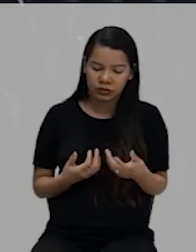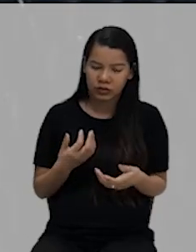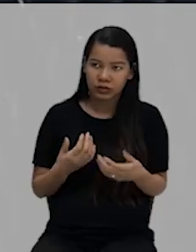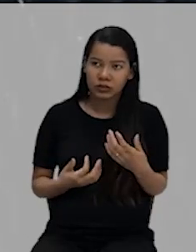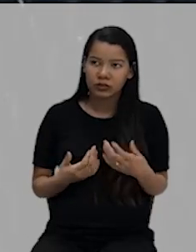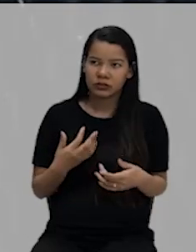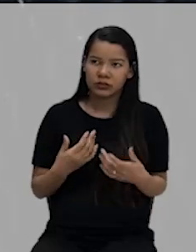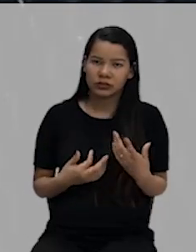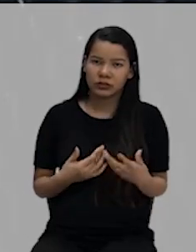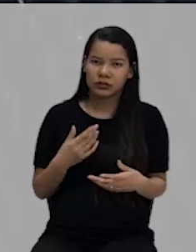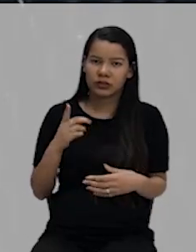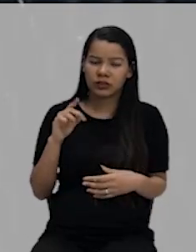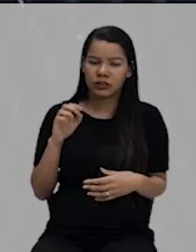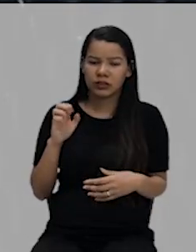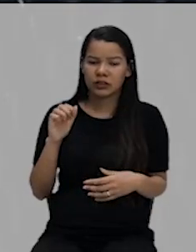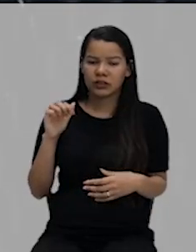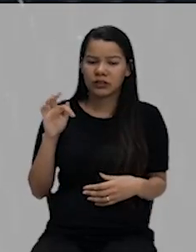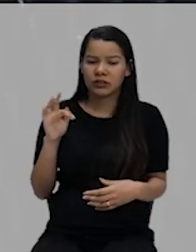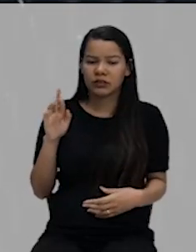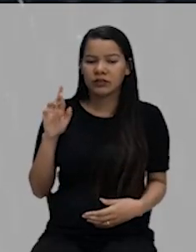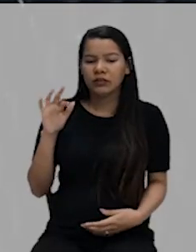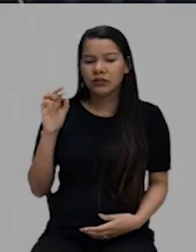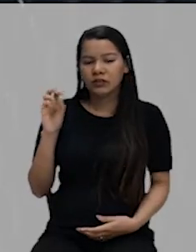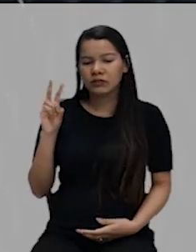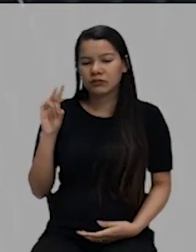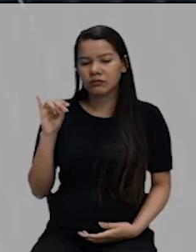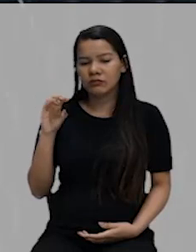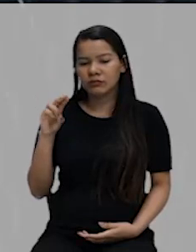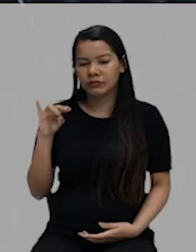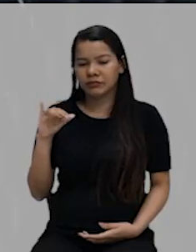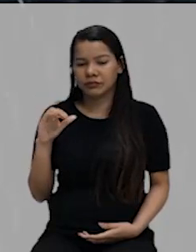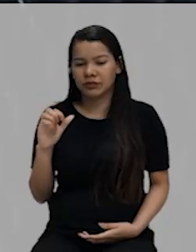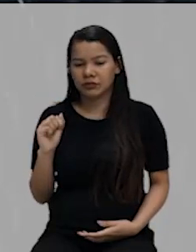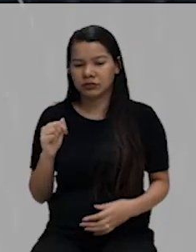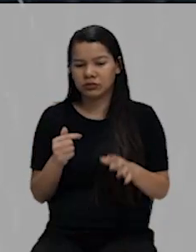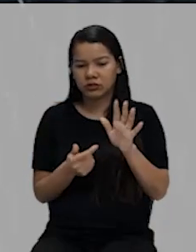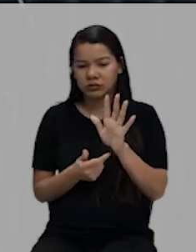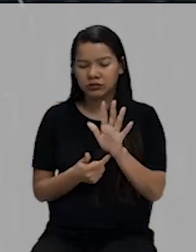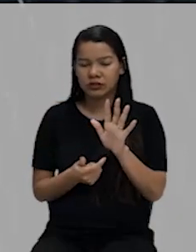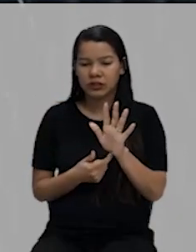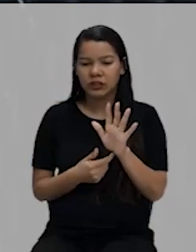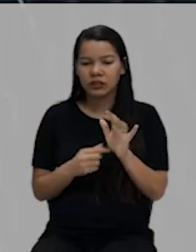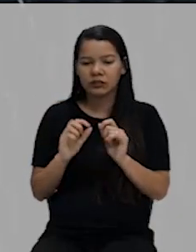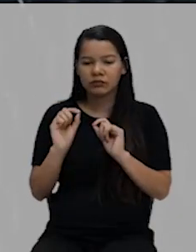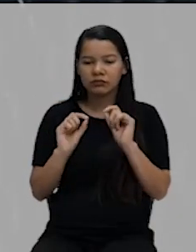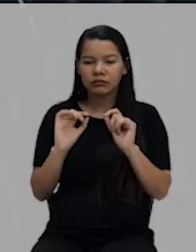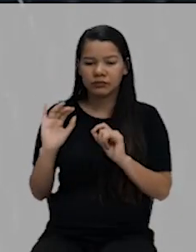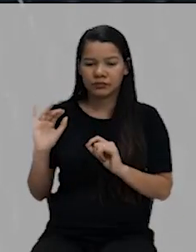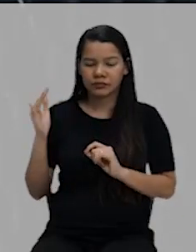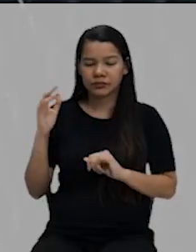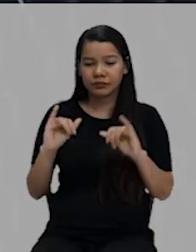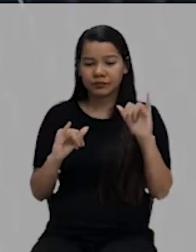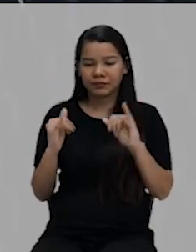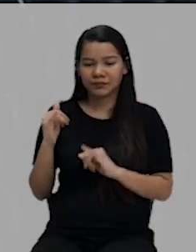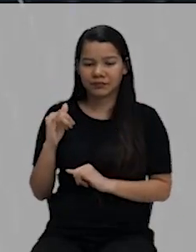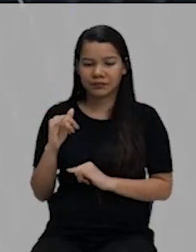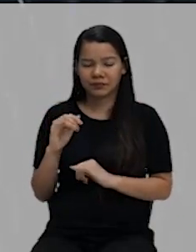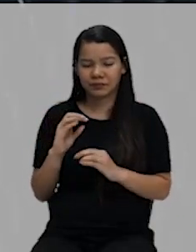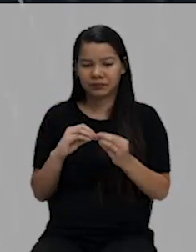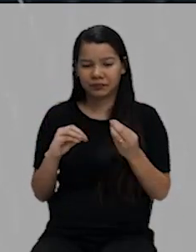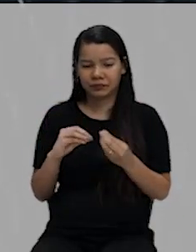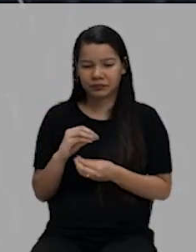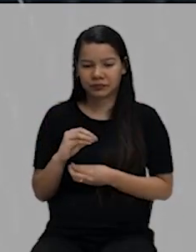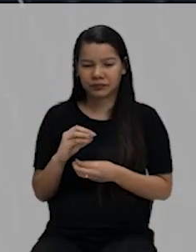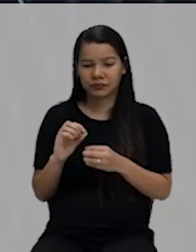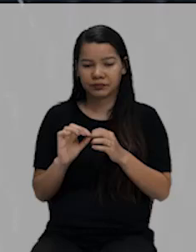É a efervescência. Isso indica que está ocorrendo uma reação química. Formação do sólido,